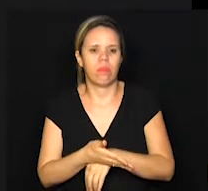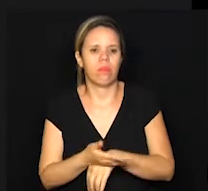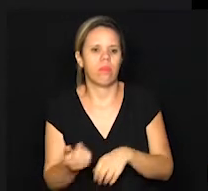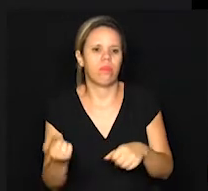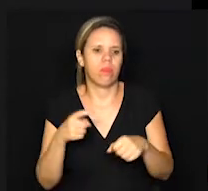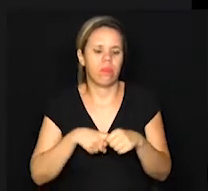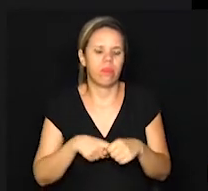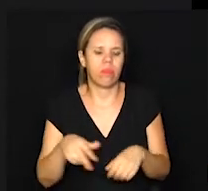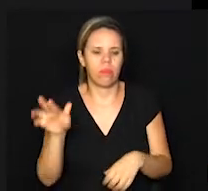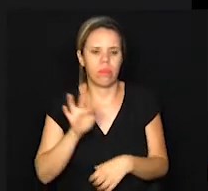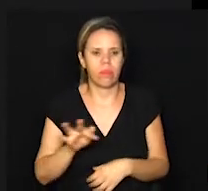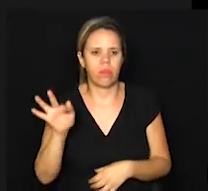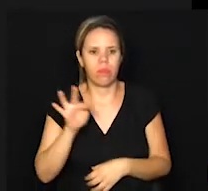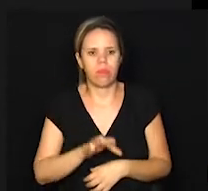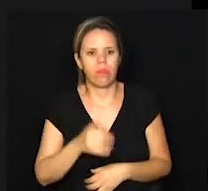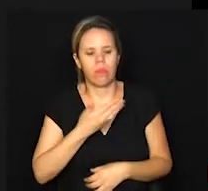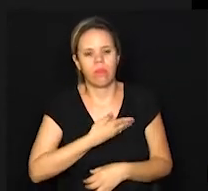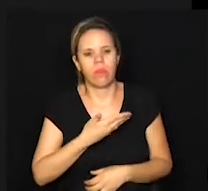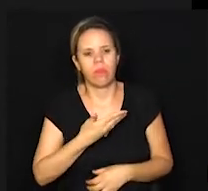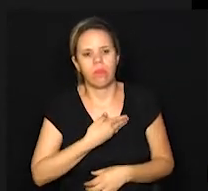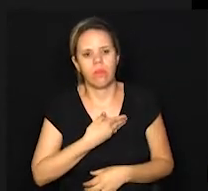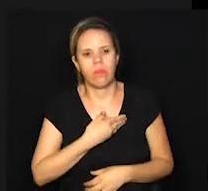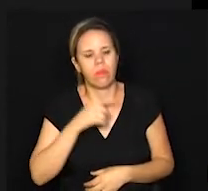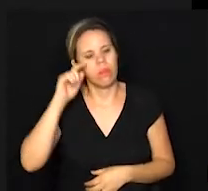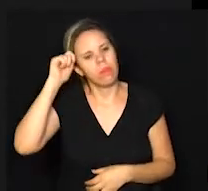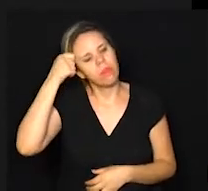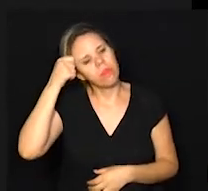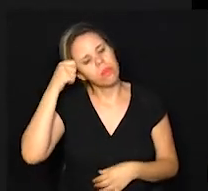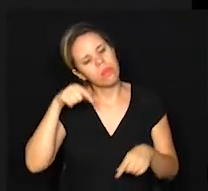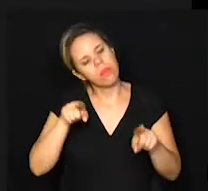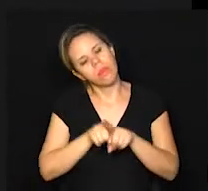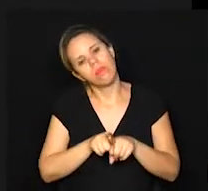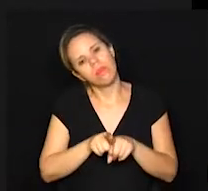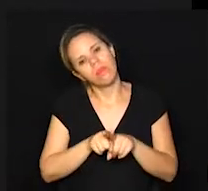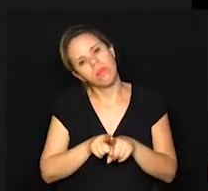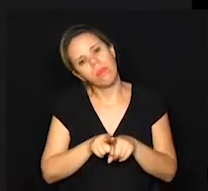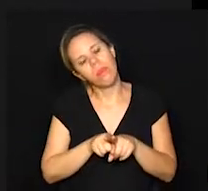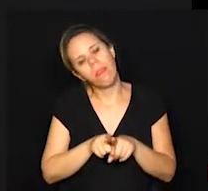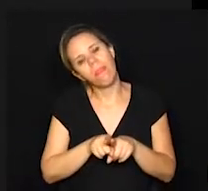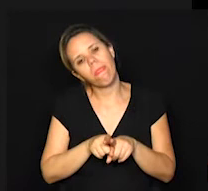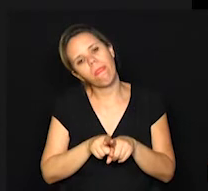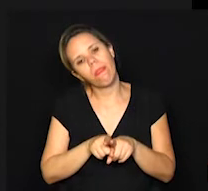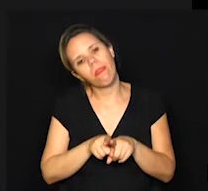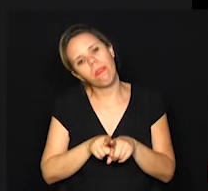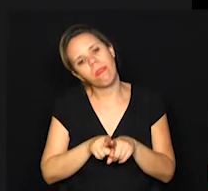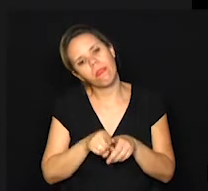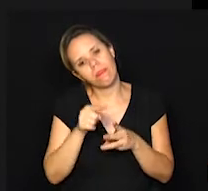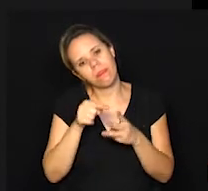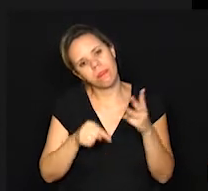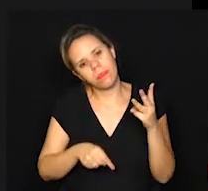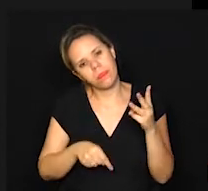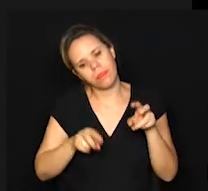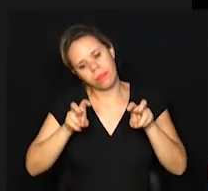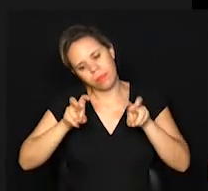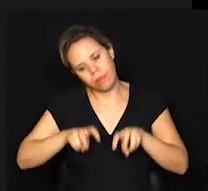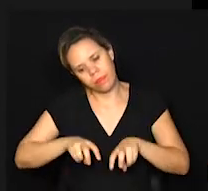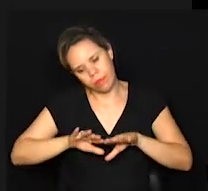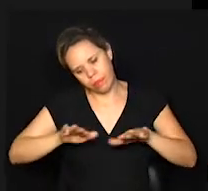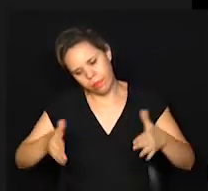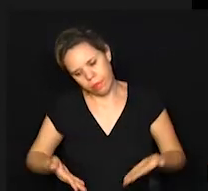na faculdade e as minhas amigas, que são negras também, elas eram 3, elas estavam sentadas na